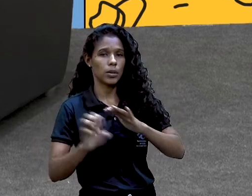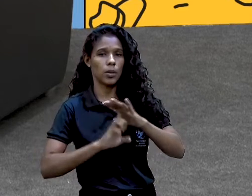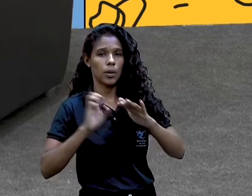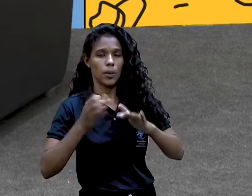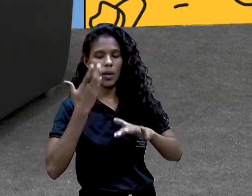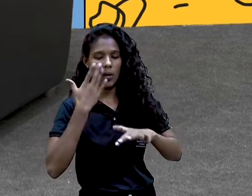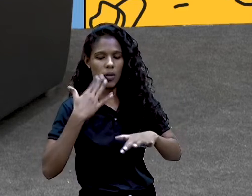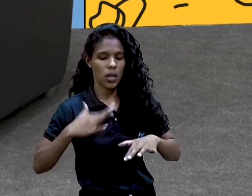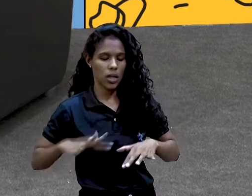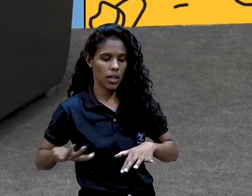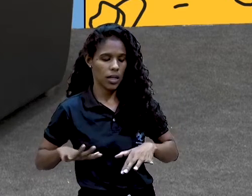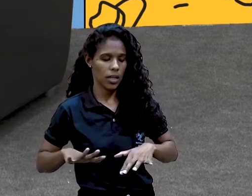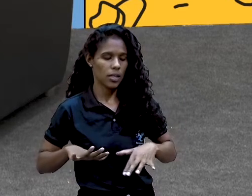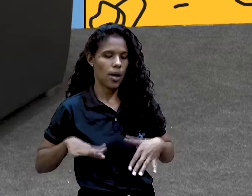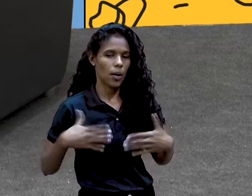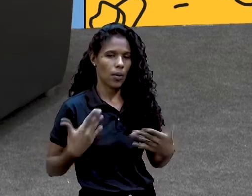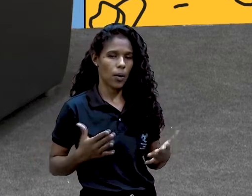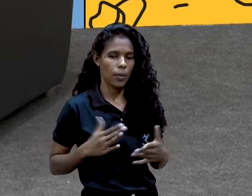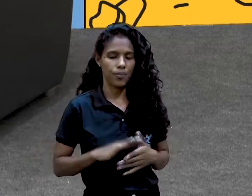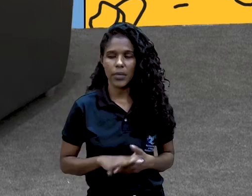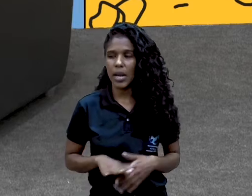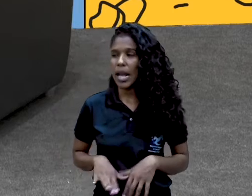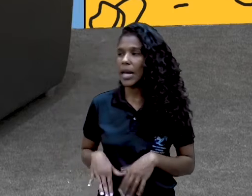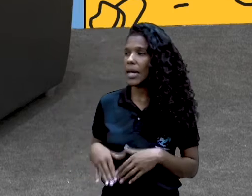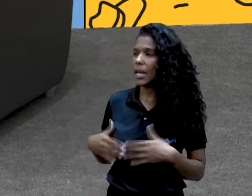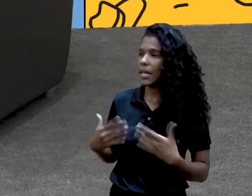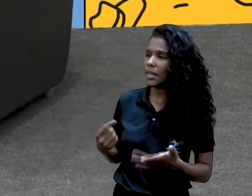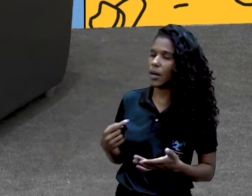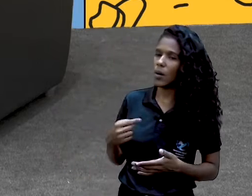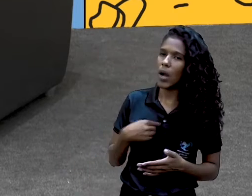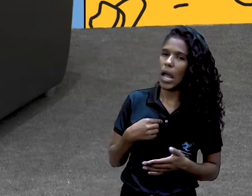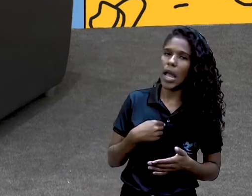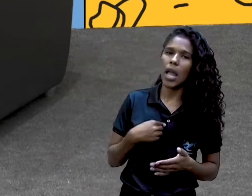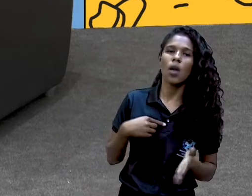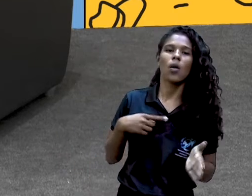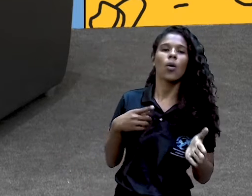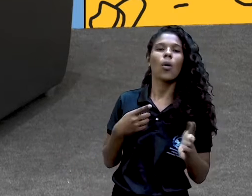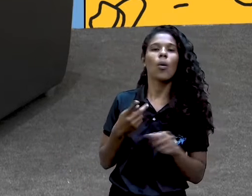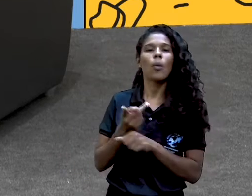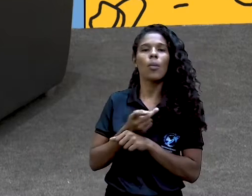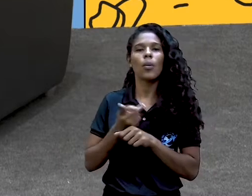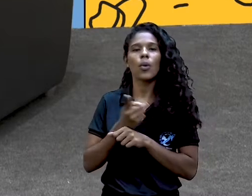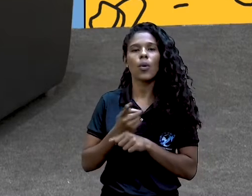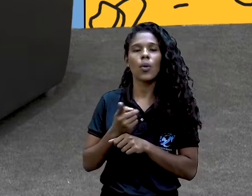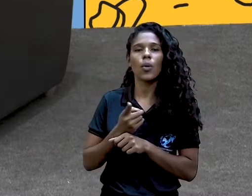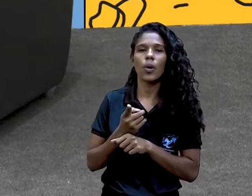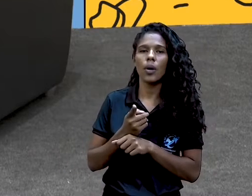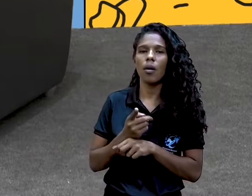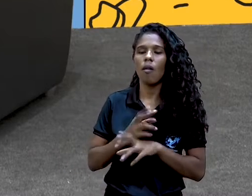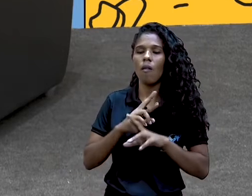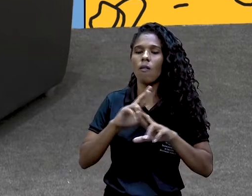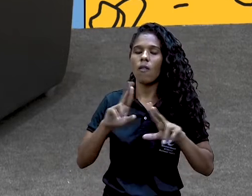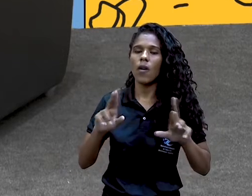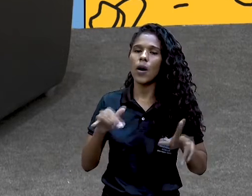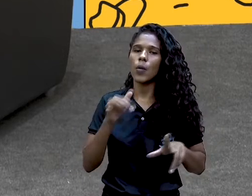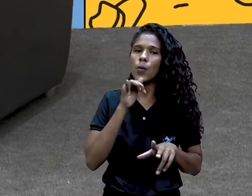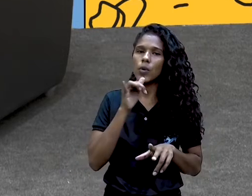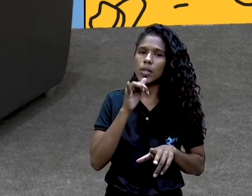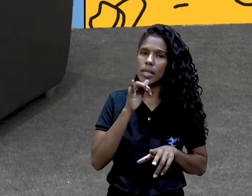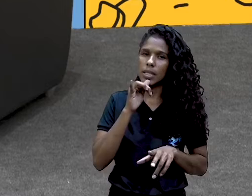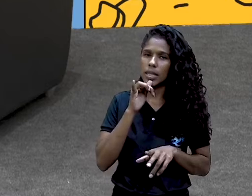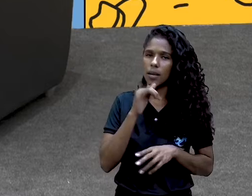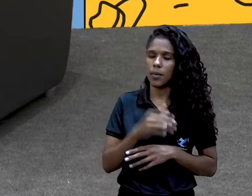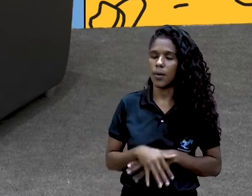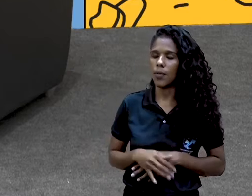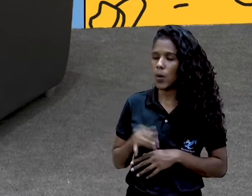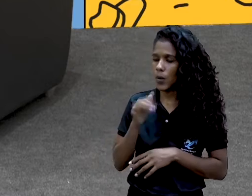empreendedorismo vinculado ao negócio, seja no empreendedorismo vinculado às questões sociais. Então, vamos lá. Sofia, você imagina você,